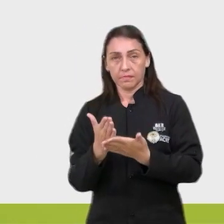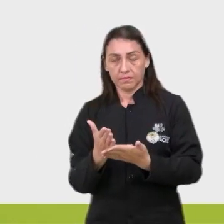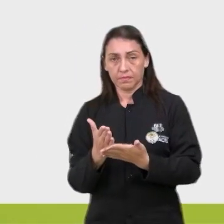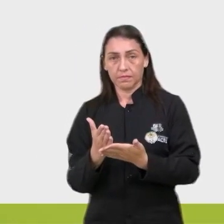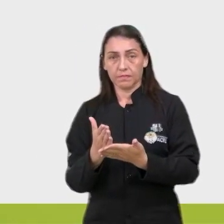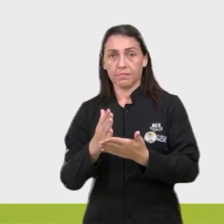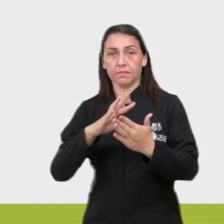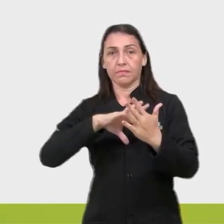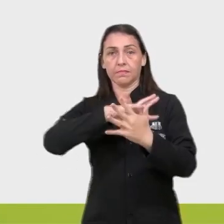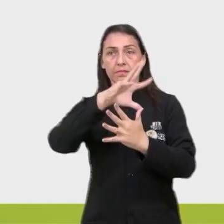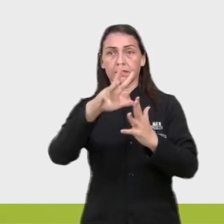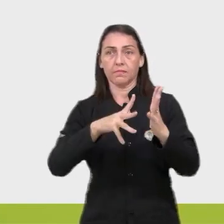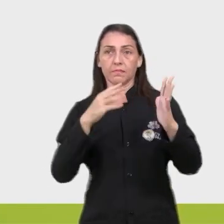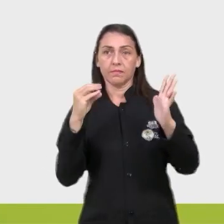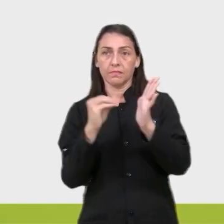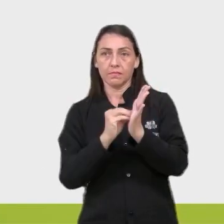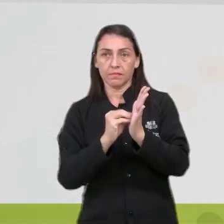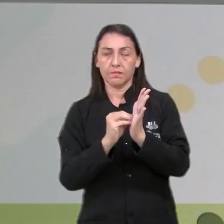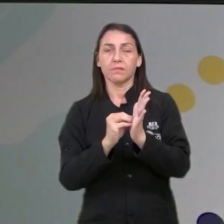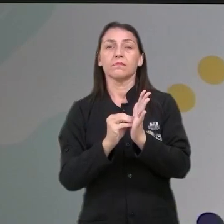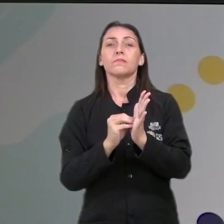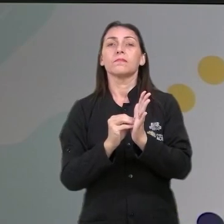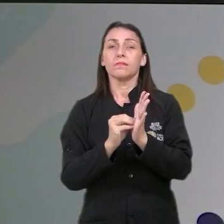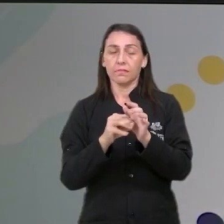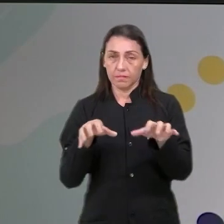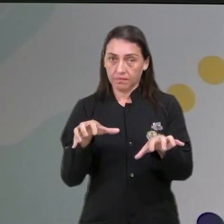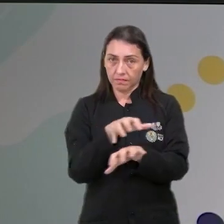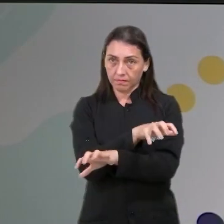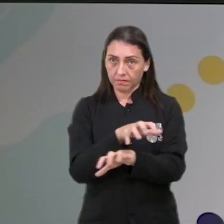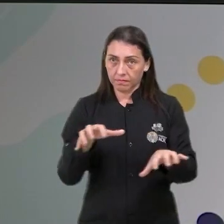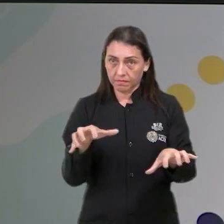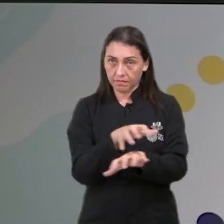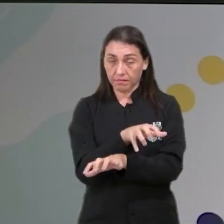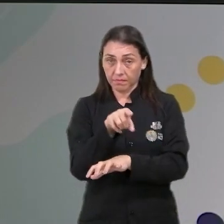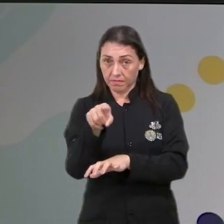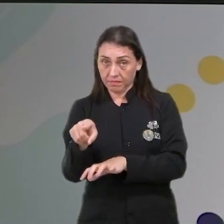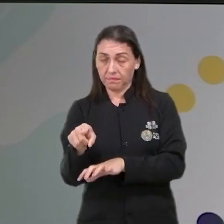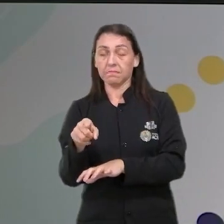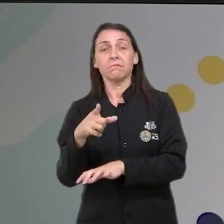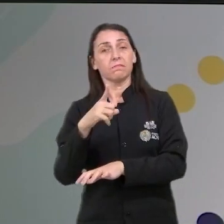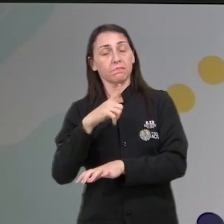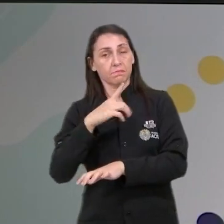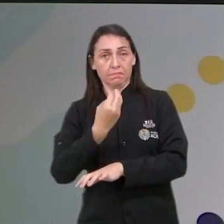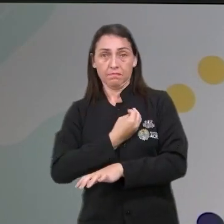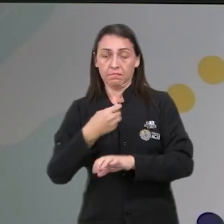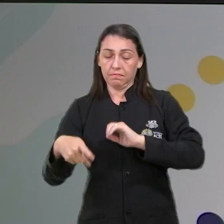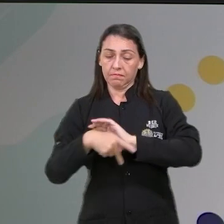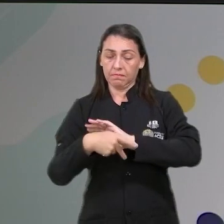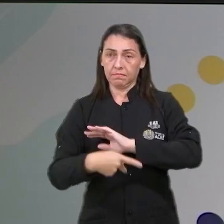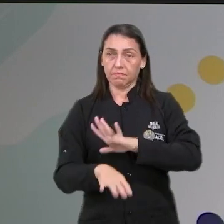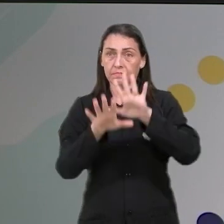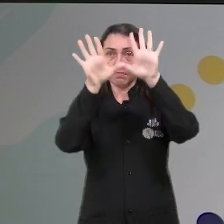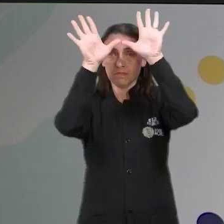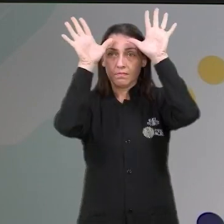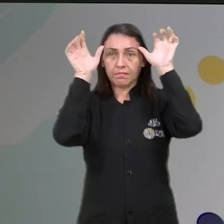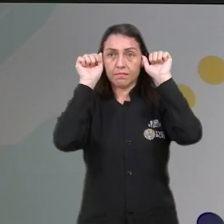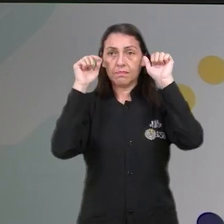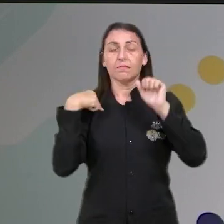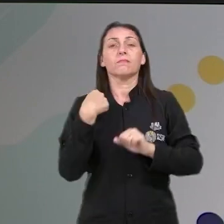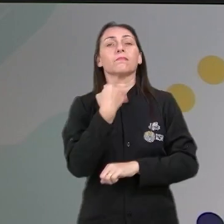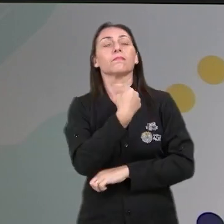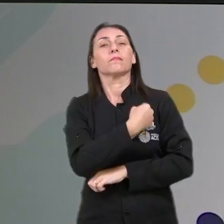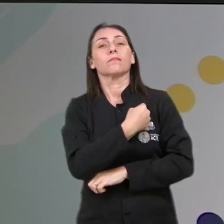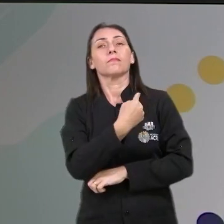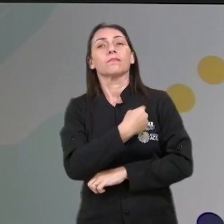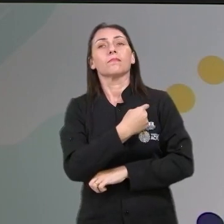domínio amazônico, tá? Então, o domínio amazônico, a realidade no qual você está inserido aqui do Acre, tá? Nós estamos